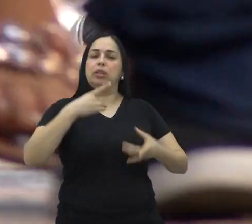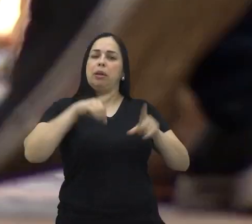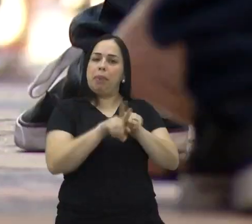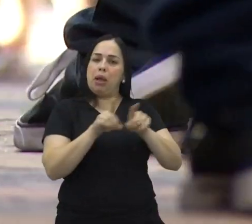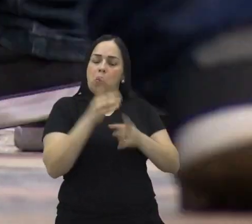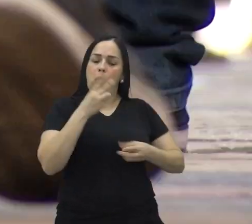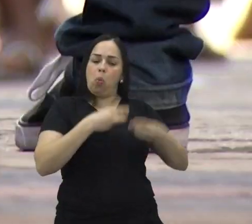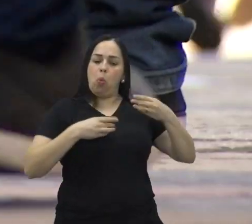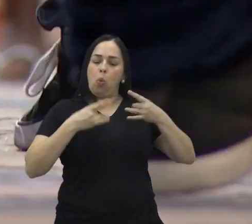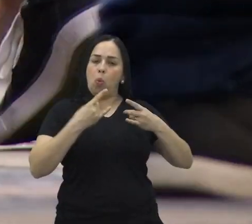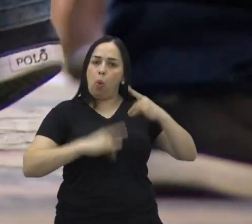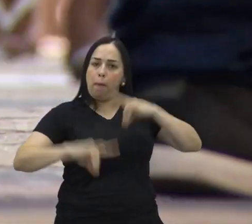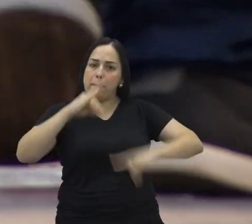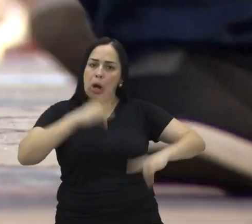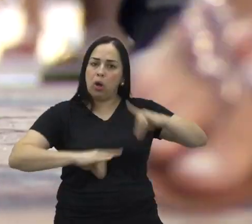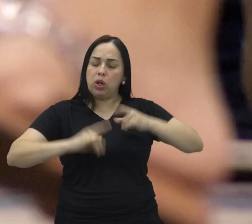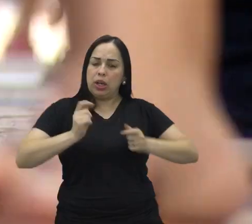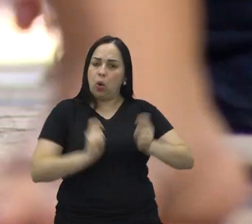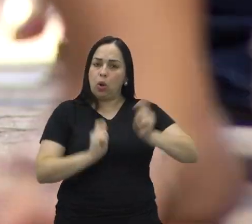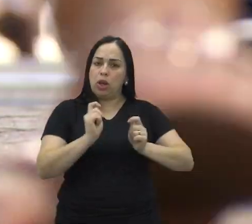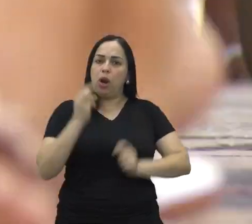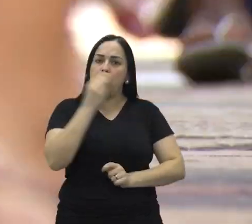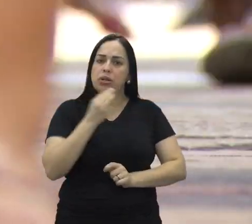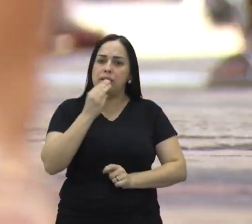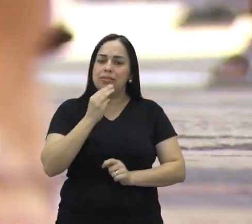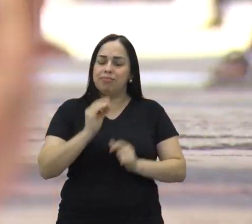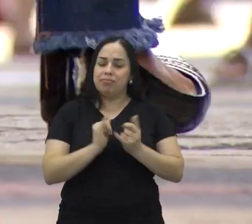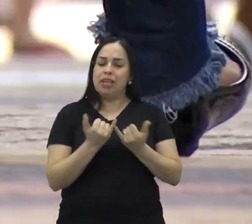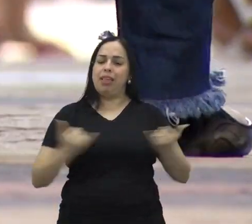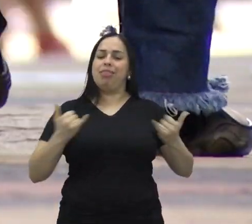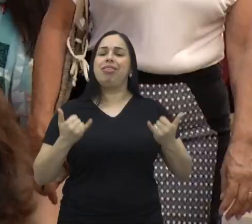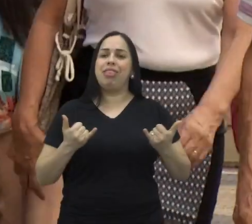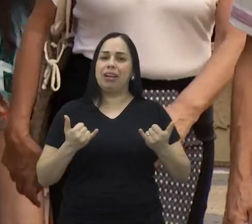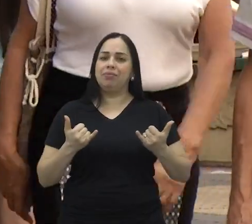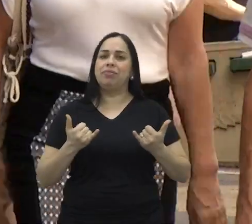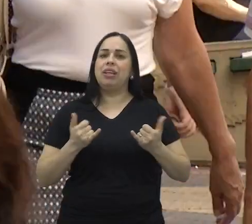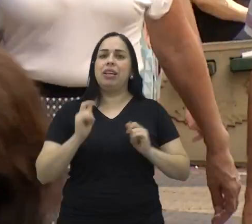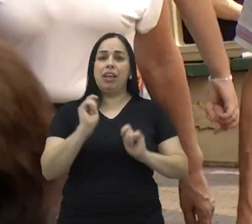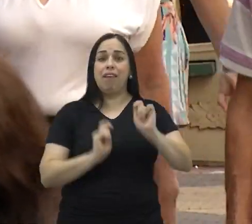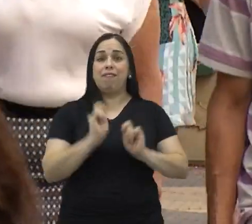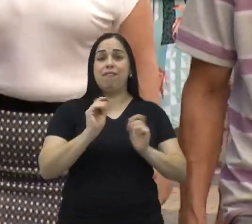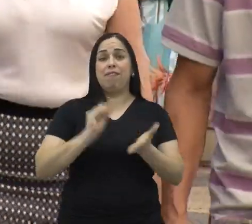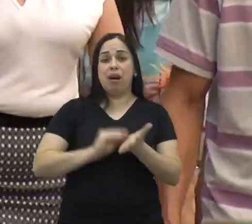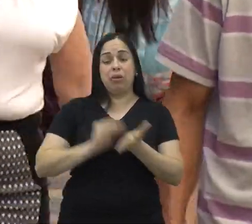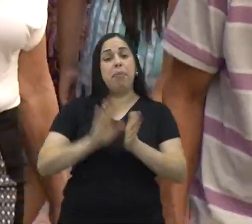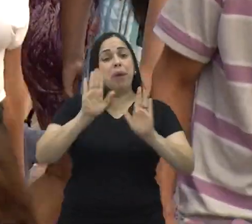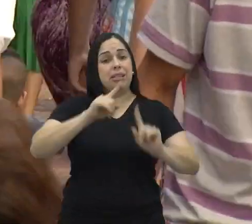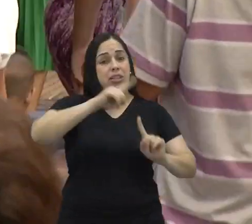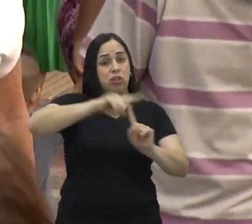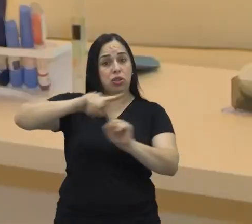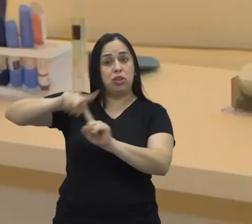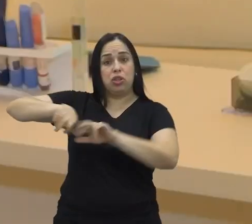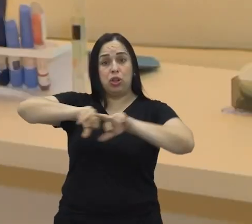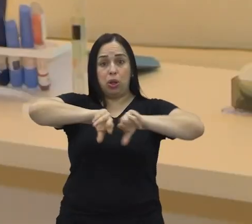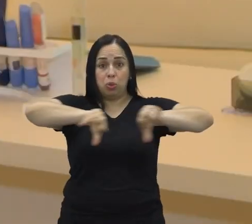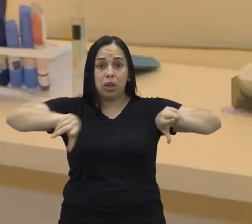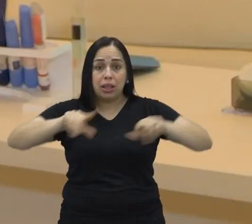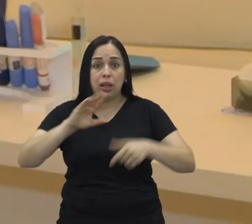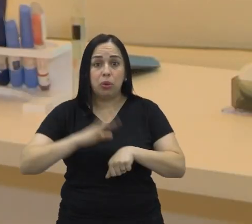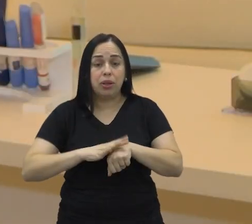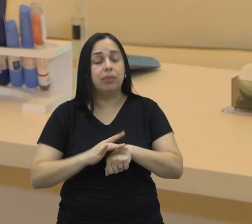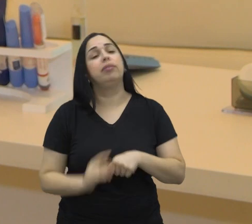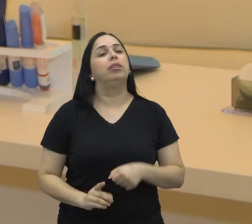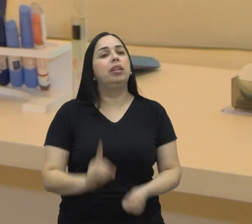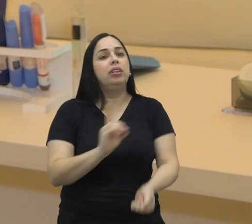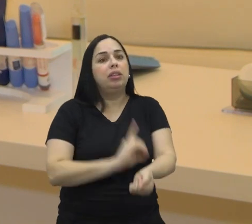hormônio que regula o açúcar no sangue e garante energia para o organismo. Existem vários tipos da doença. O diabetes é